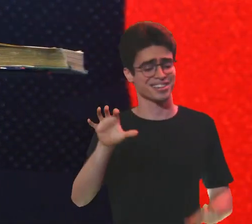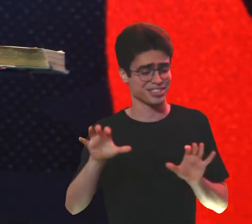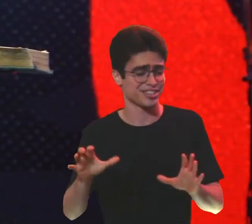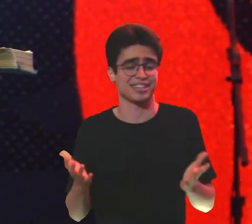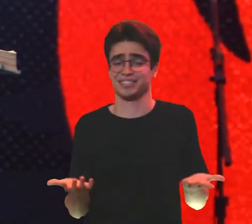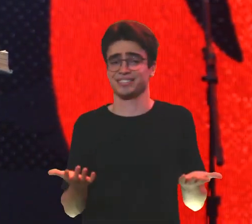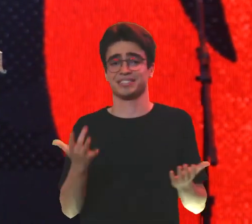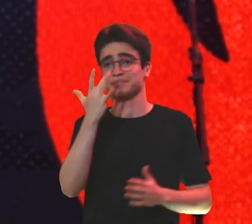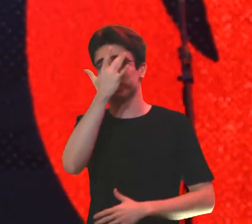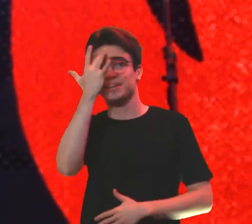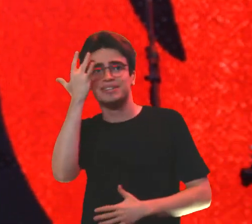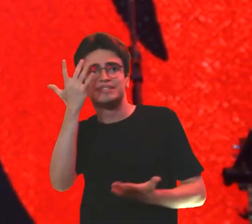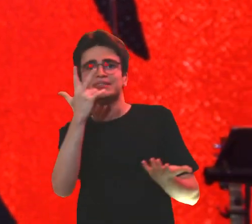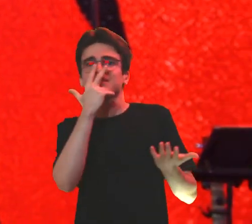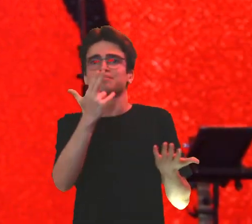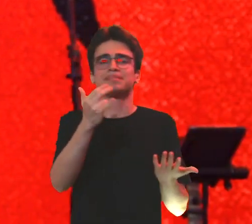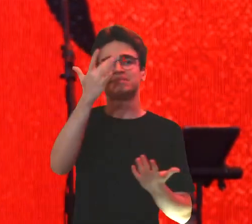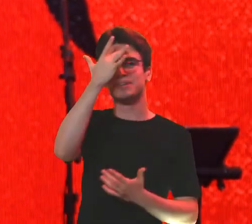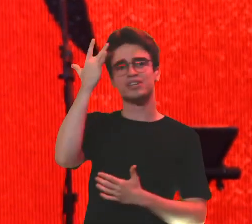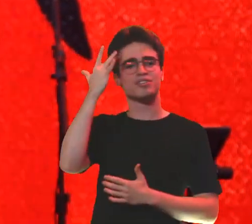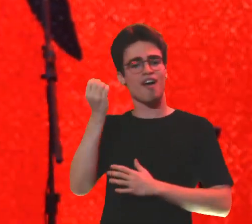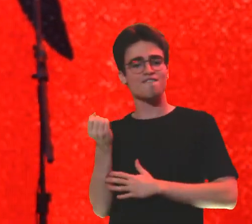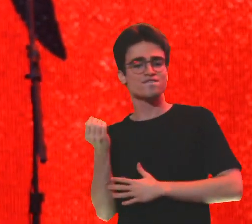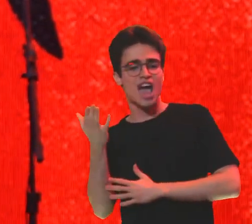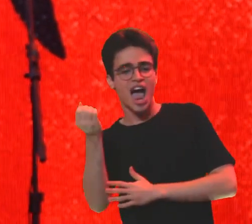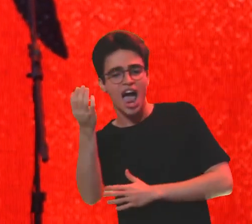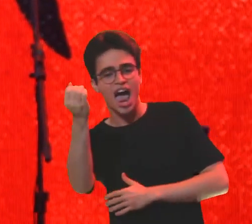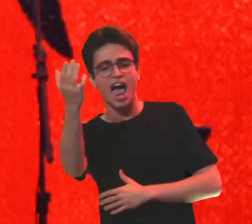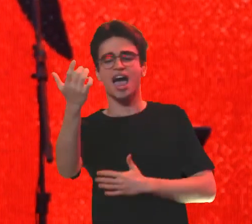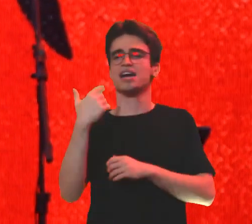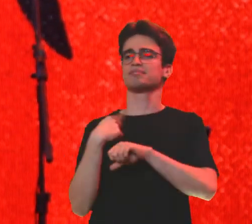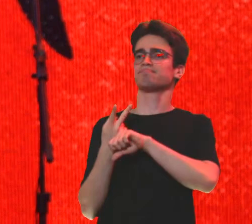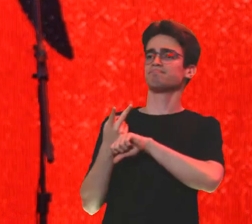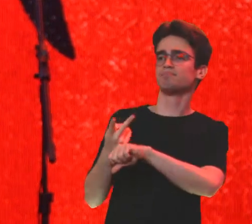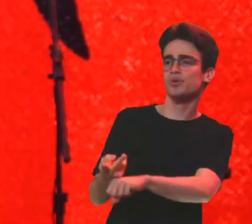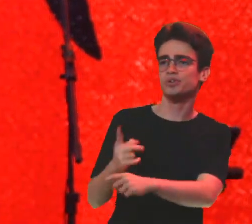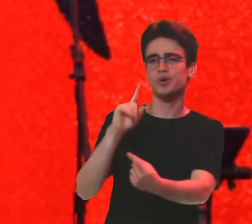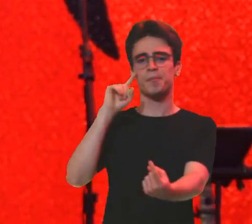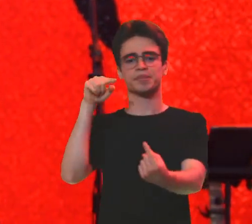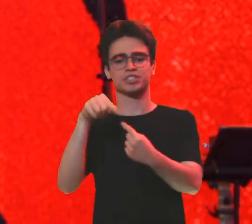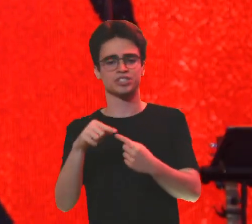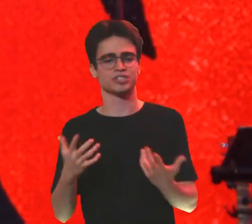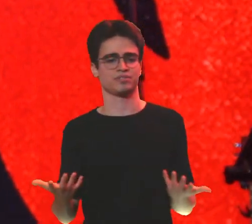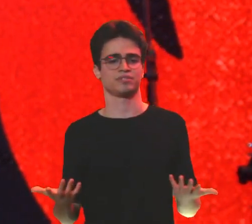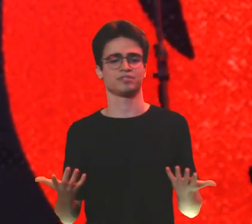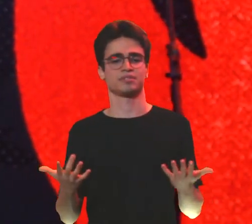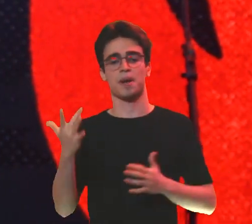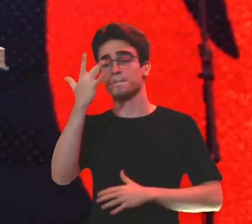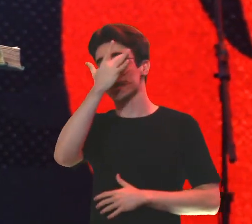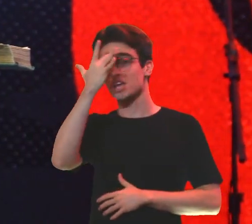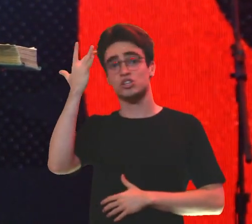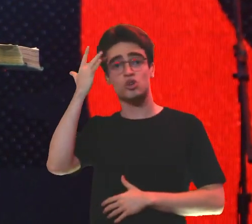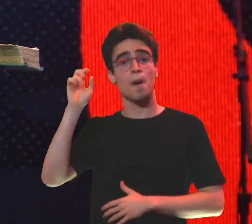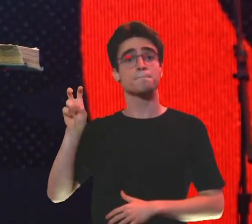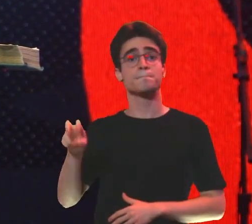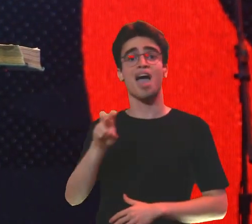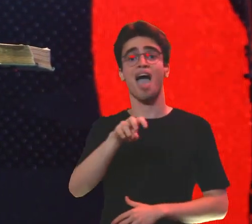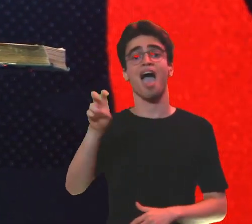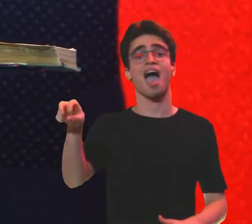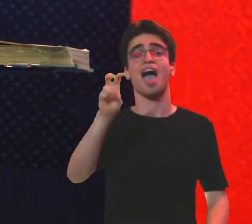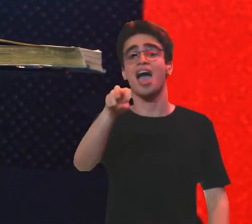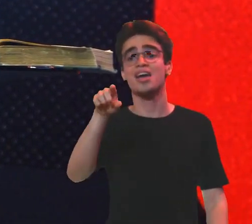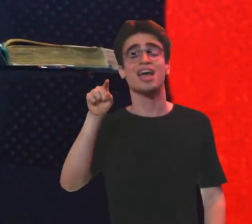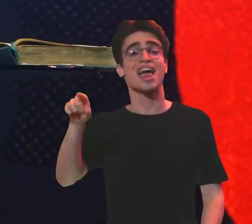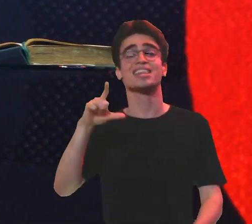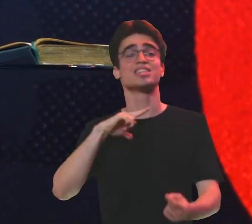pessoa como se fosse um viajante em busca de algo. O peregrino, ele vive para algo maior.